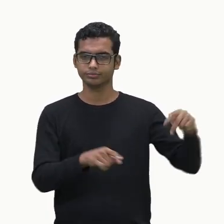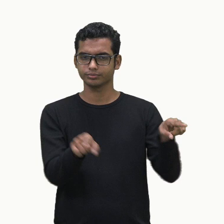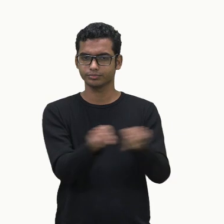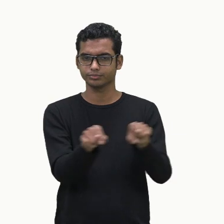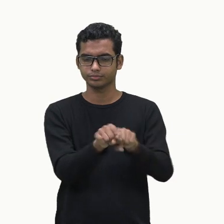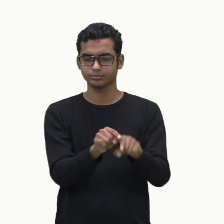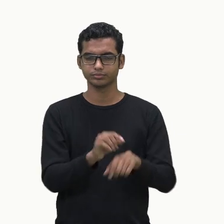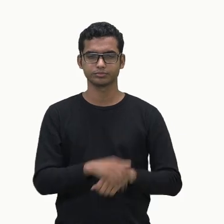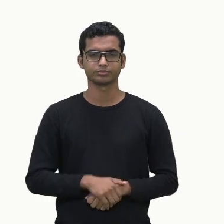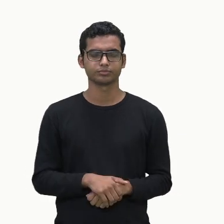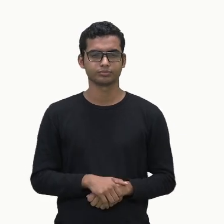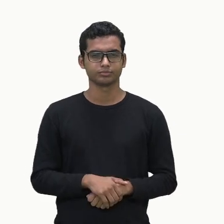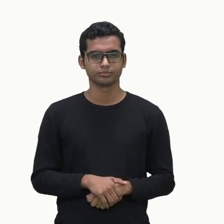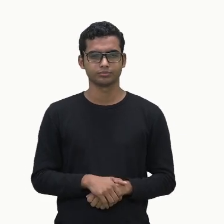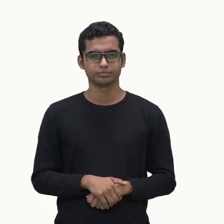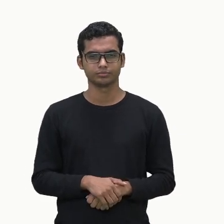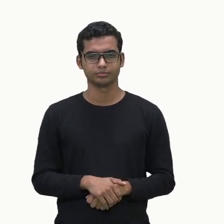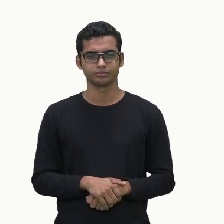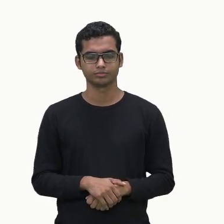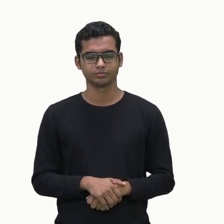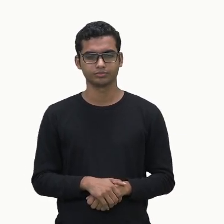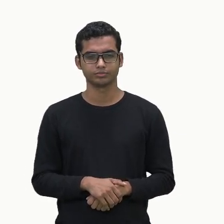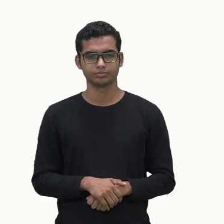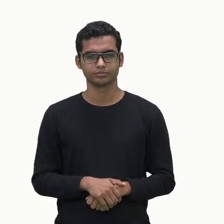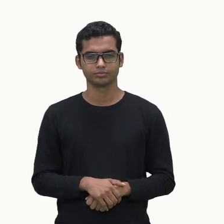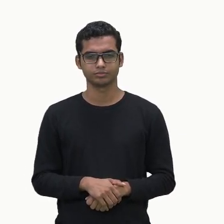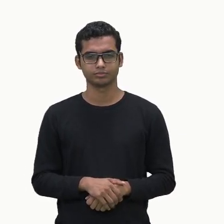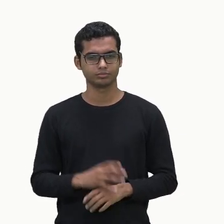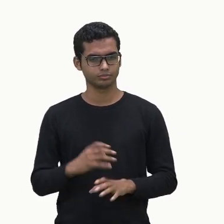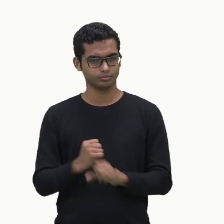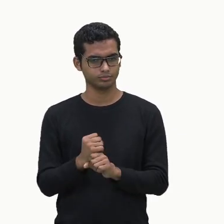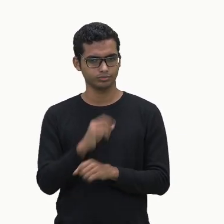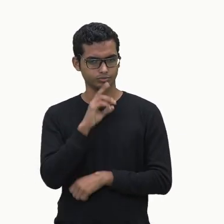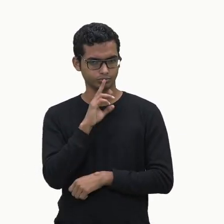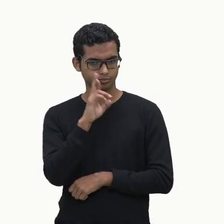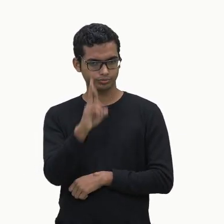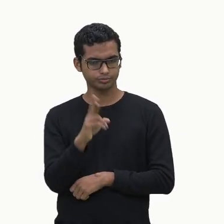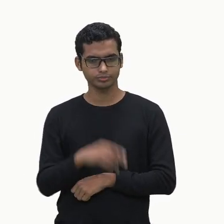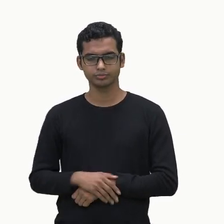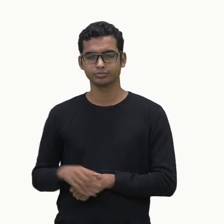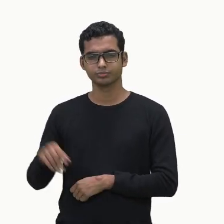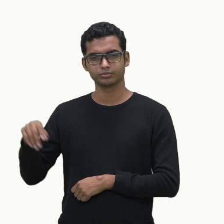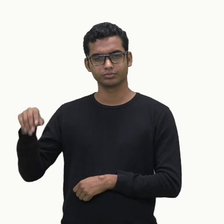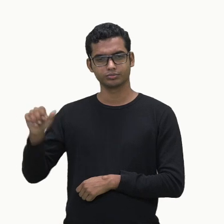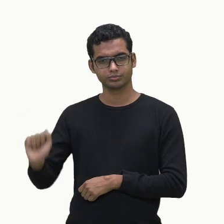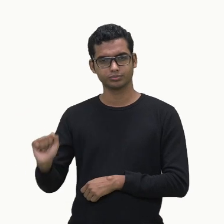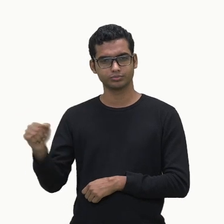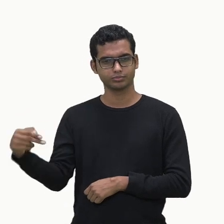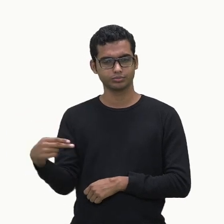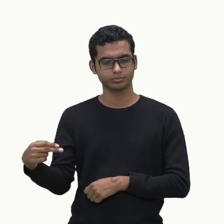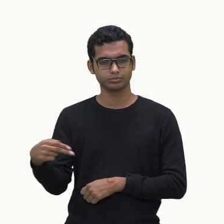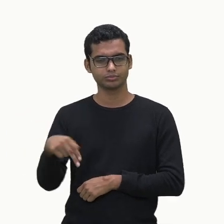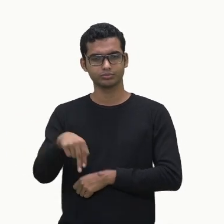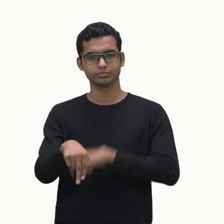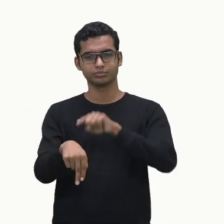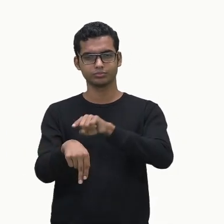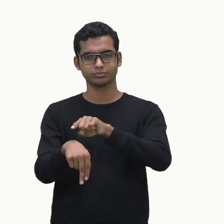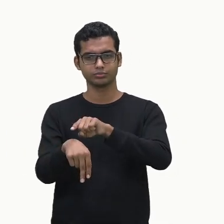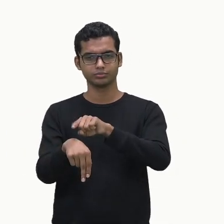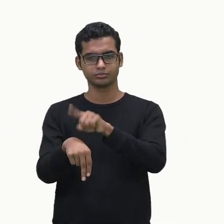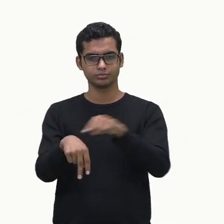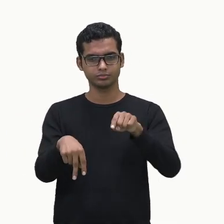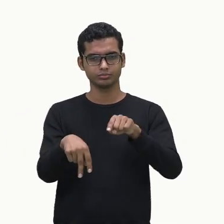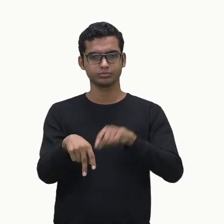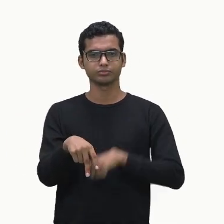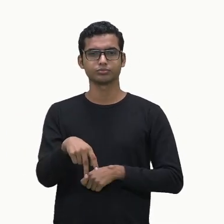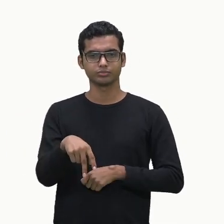tá? Então, nosso π vai ser, então, 10 elevado ao quadrado, que é 10 vezes 10, ou